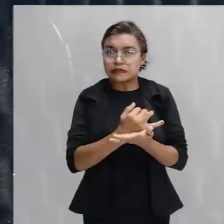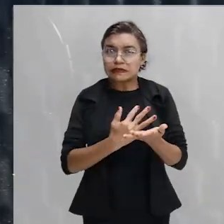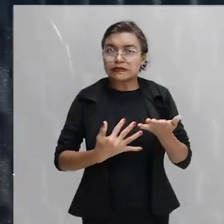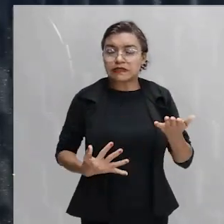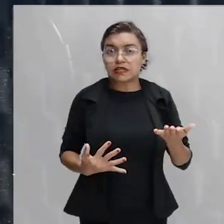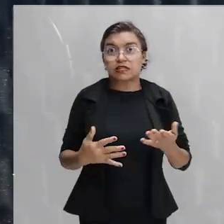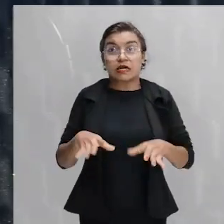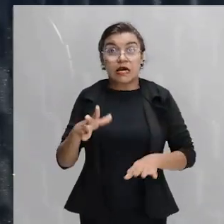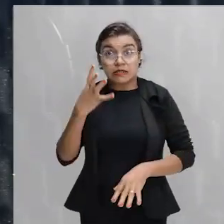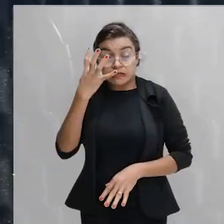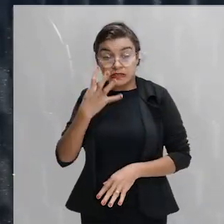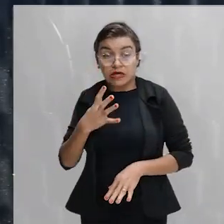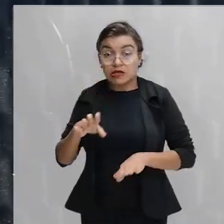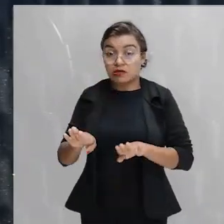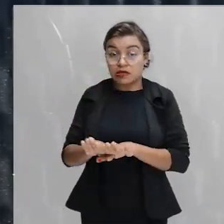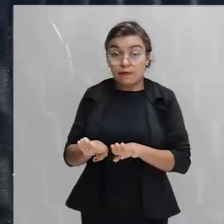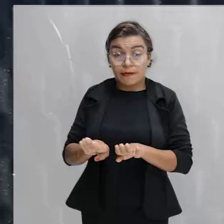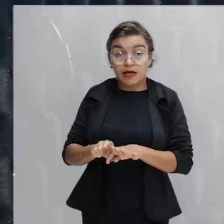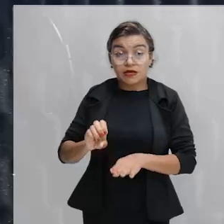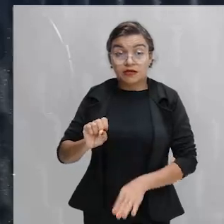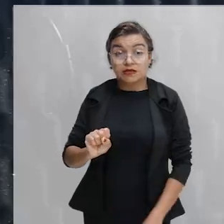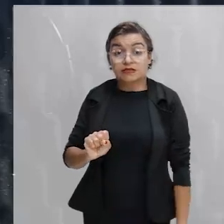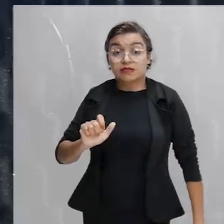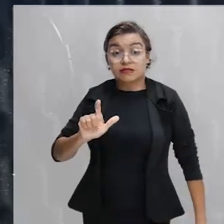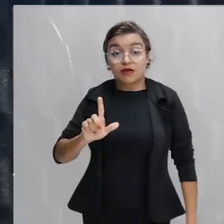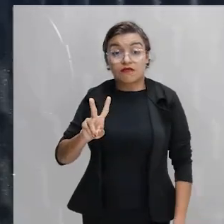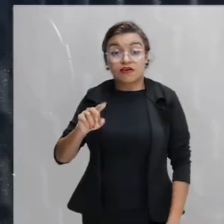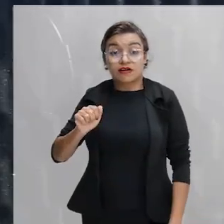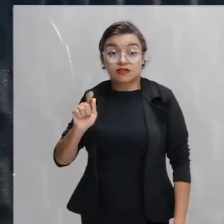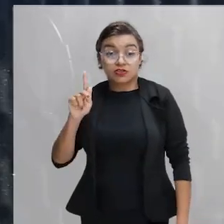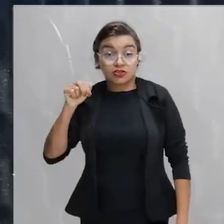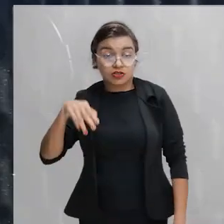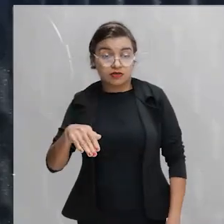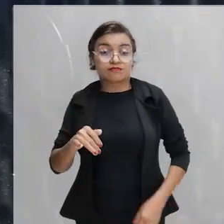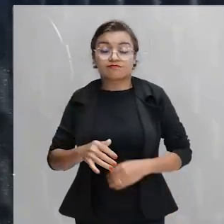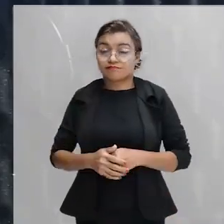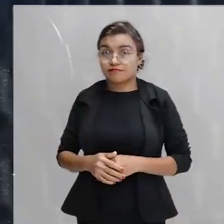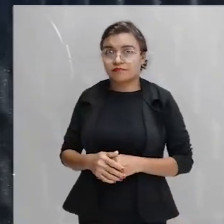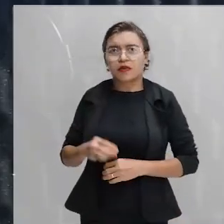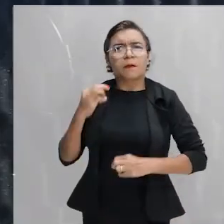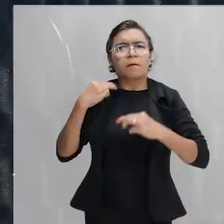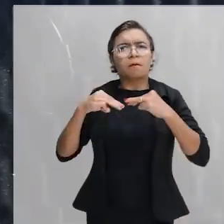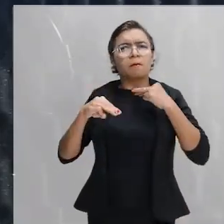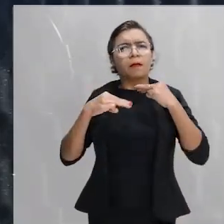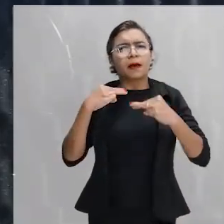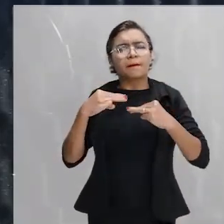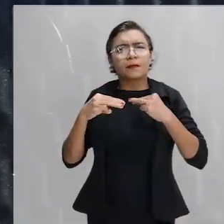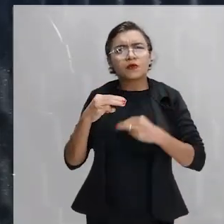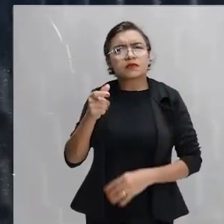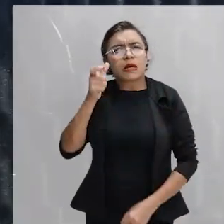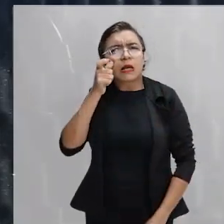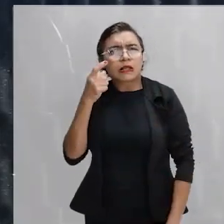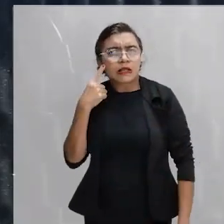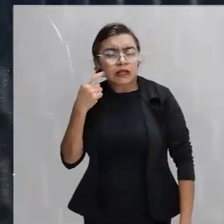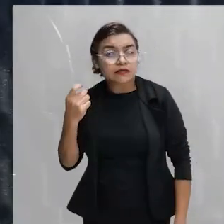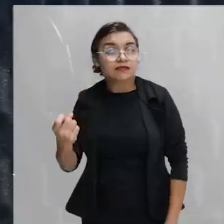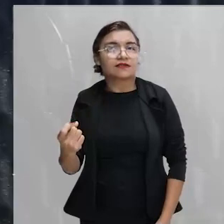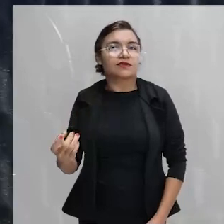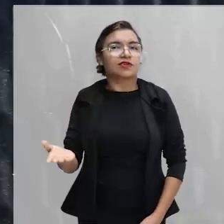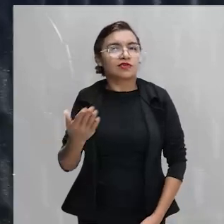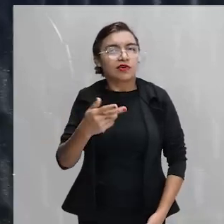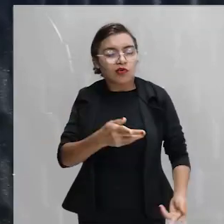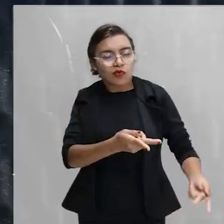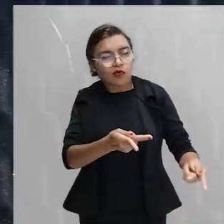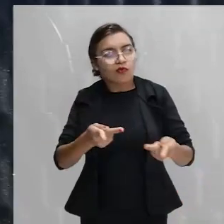E selvagem, selvagem, selvagem, né? E aí essa música é muito interessante, é muito reflexiva. Eu convido vocês